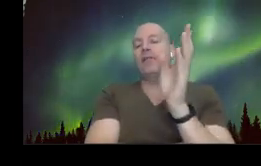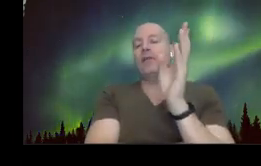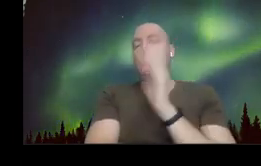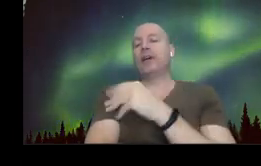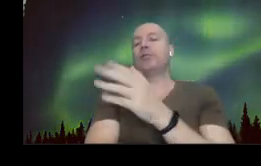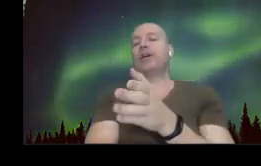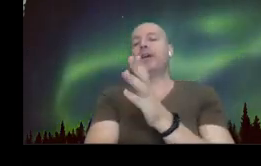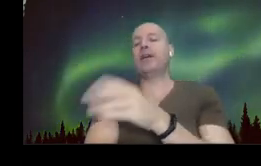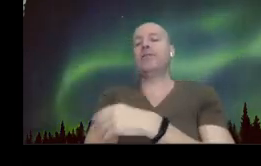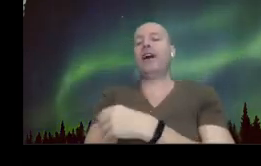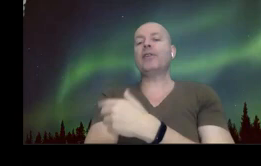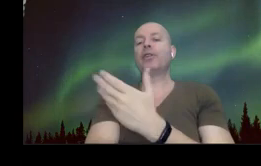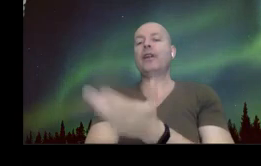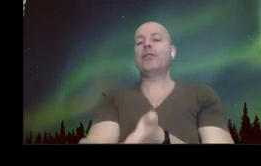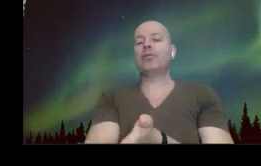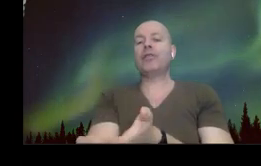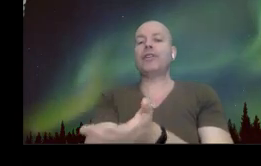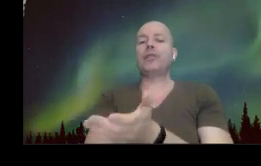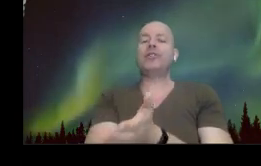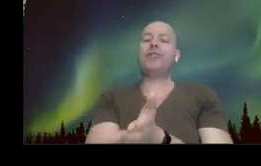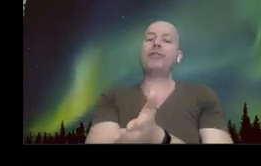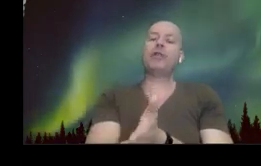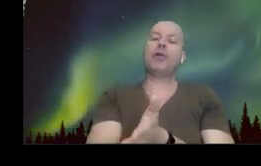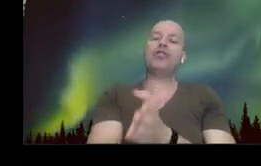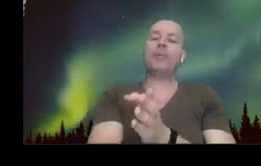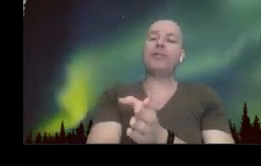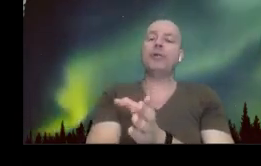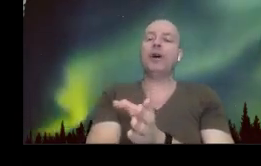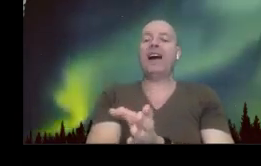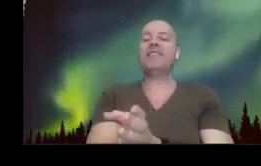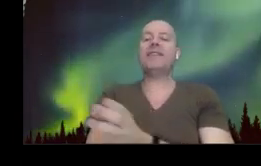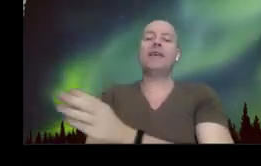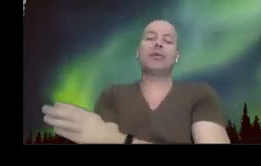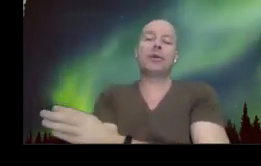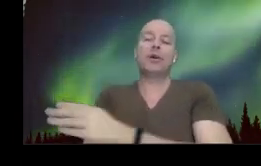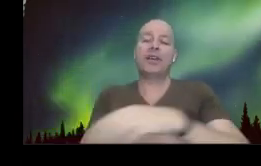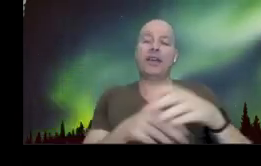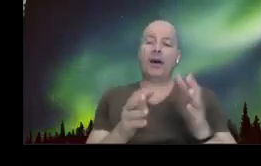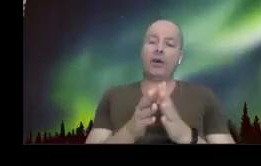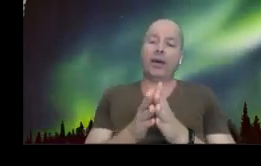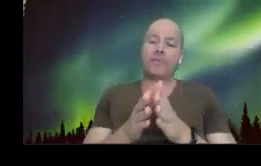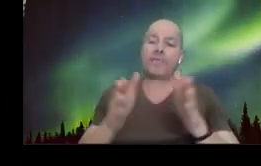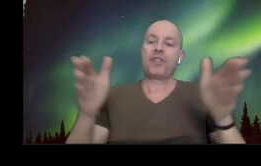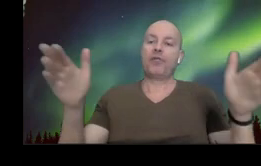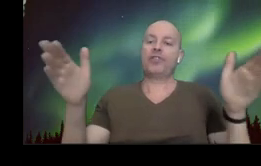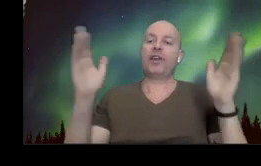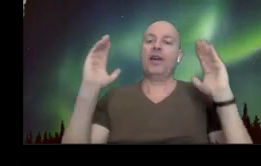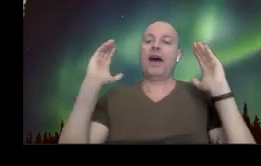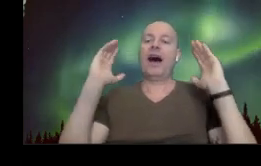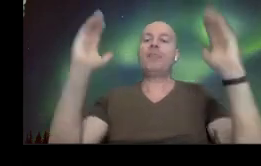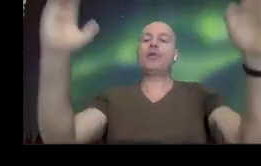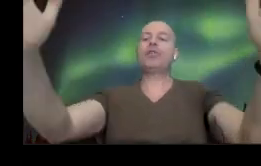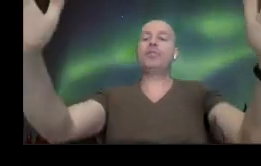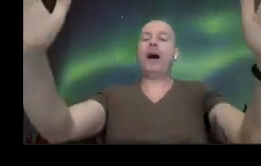vai... Tanto que em várias unidades de conservação se faz um negócio chamado acero, que é o quê?